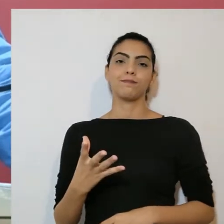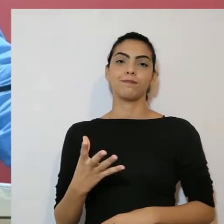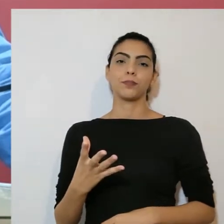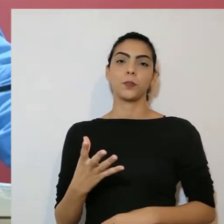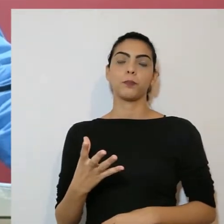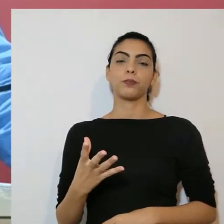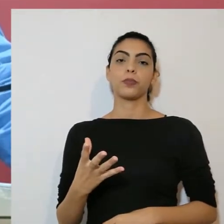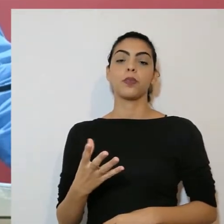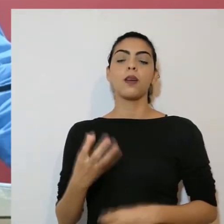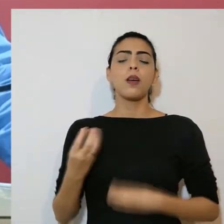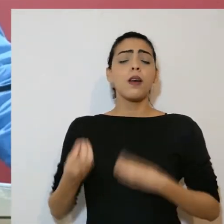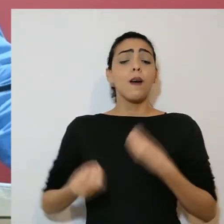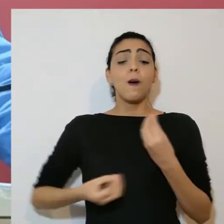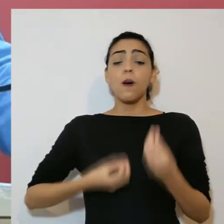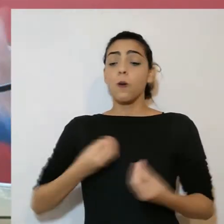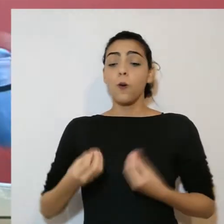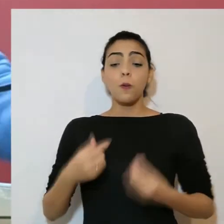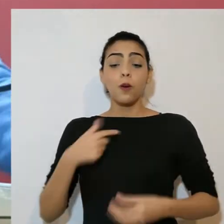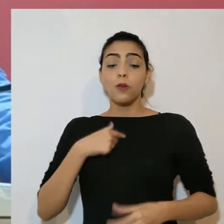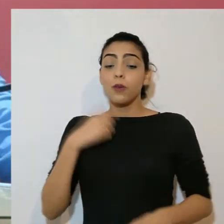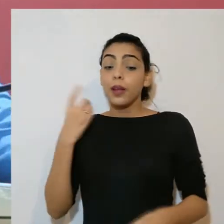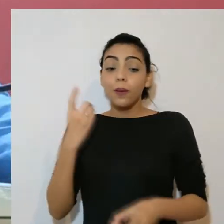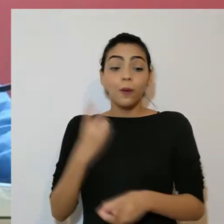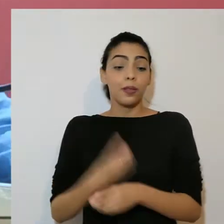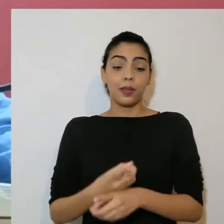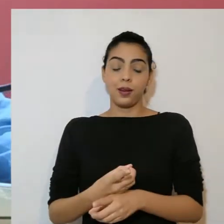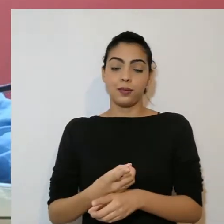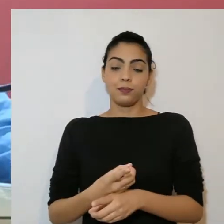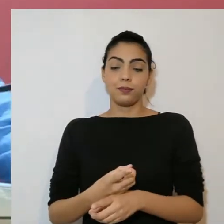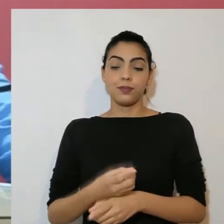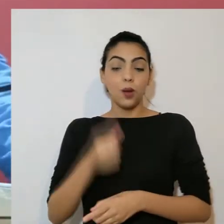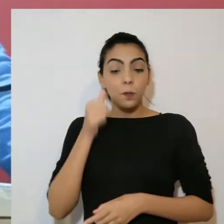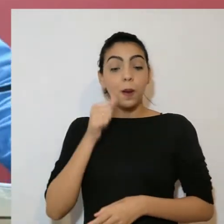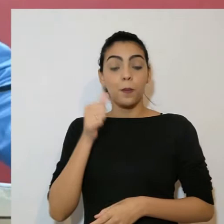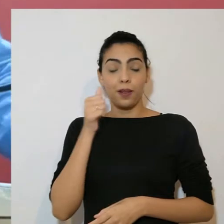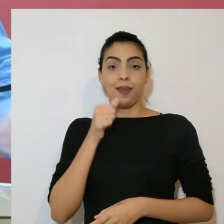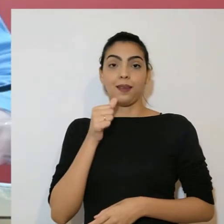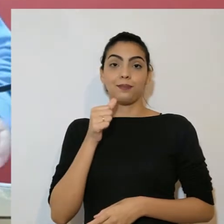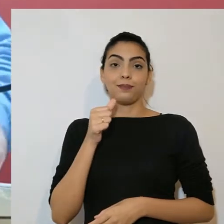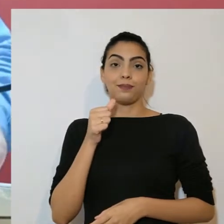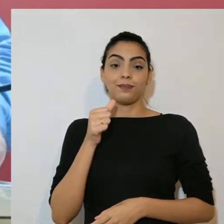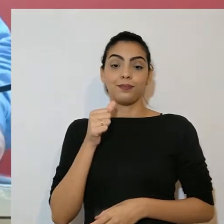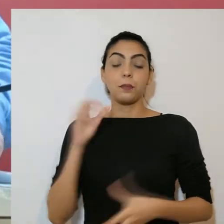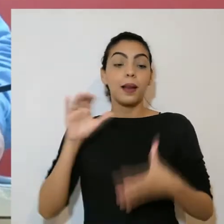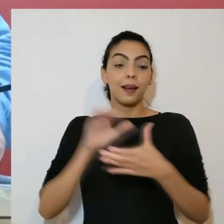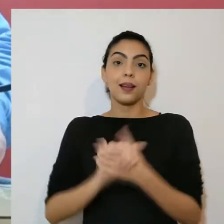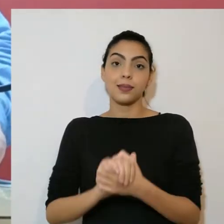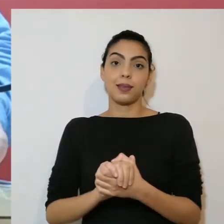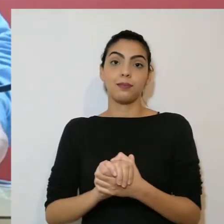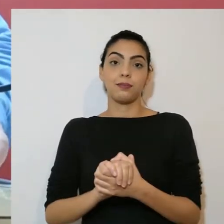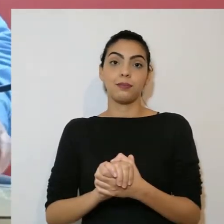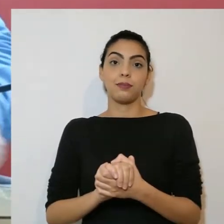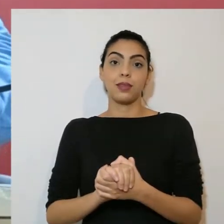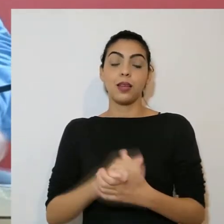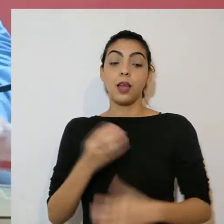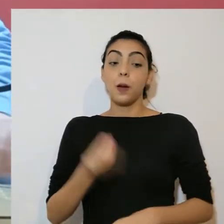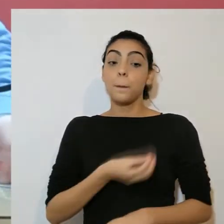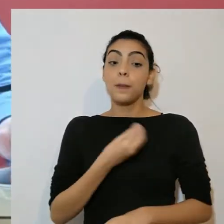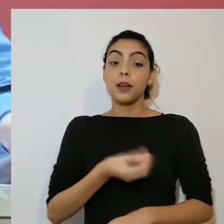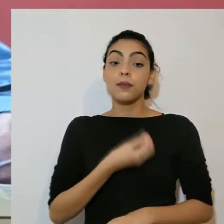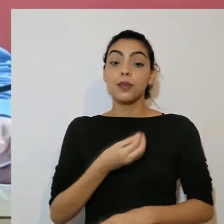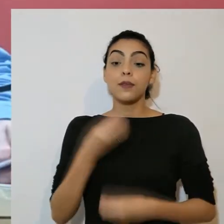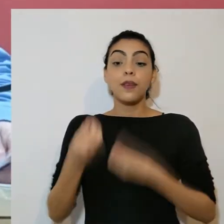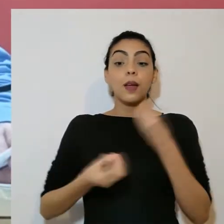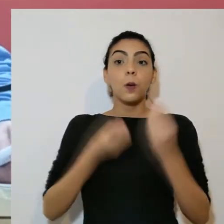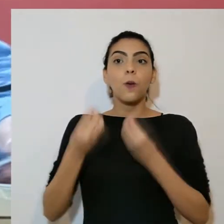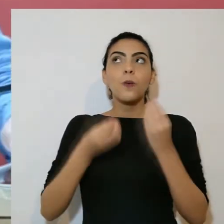boa. E a questão é, como eu vou encontrar então essa mulher para casar